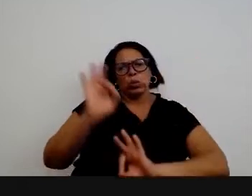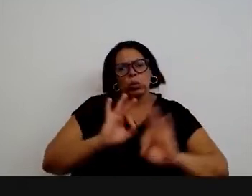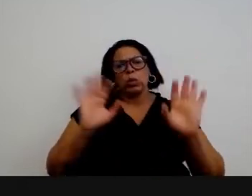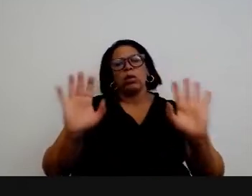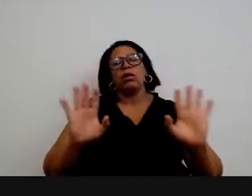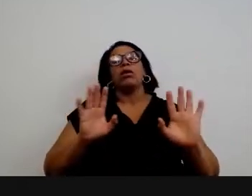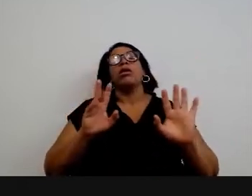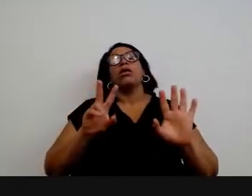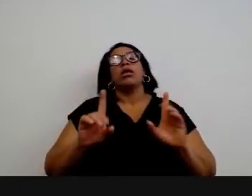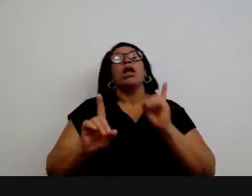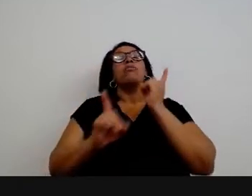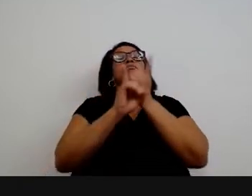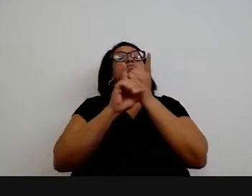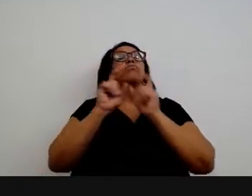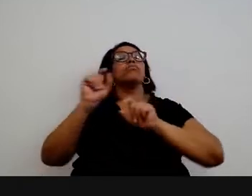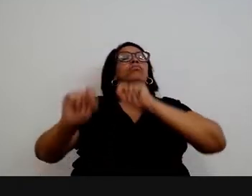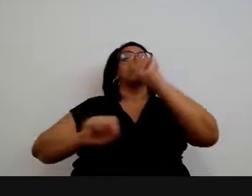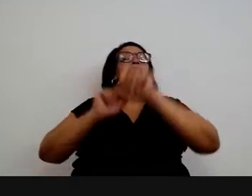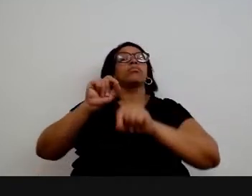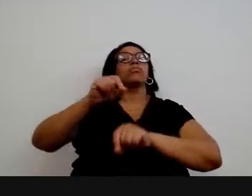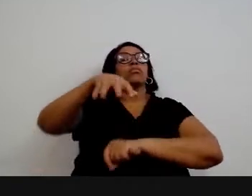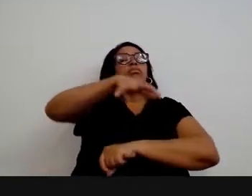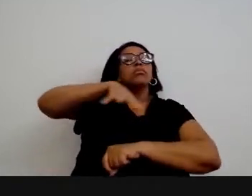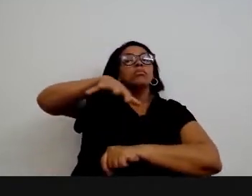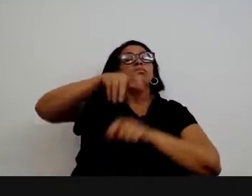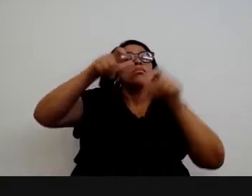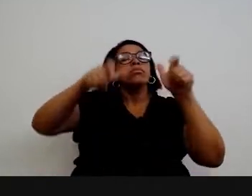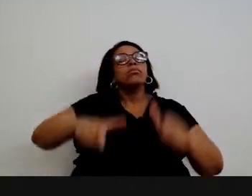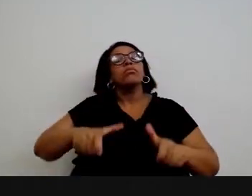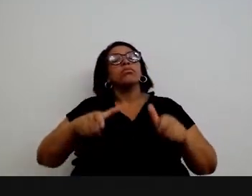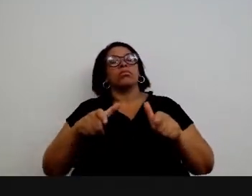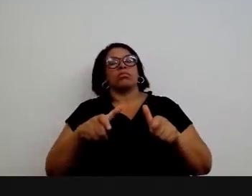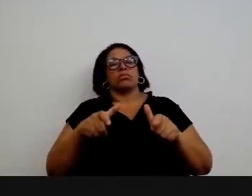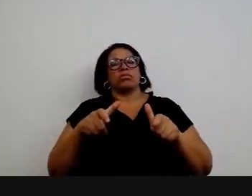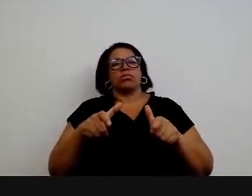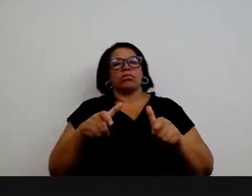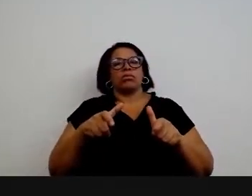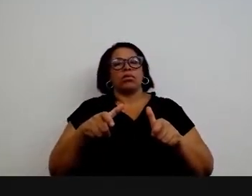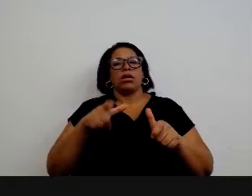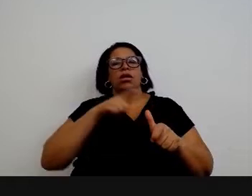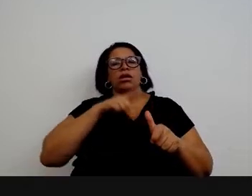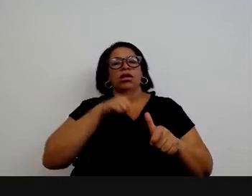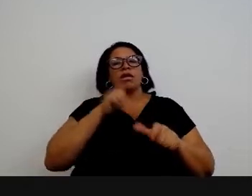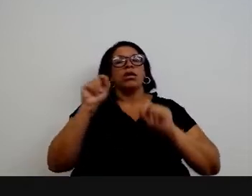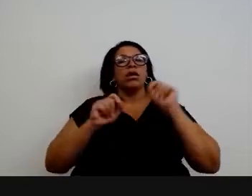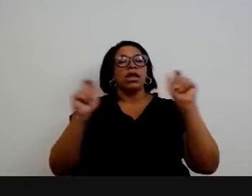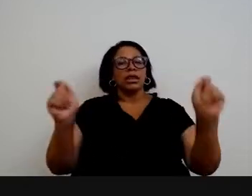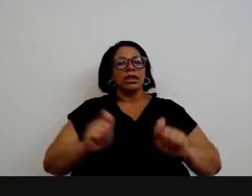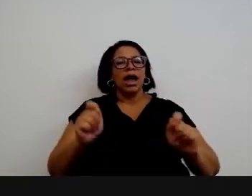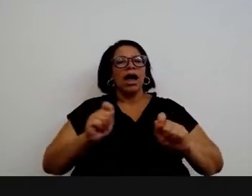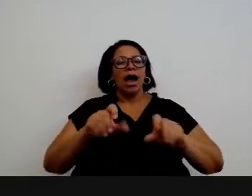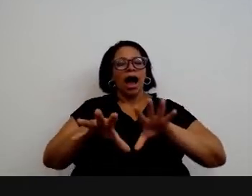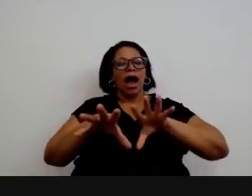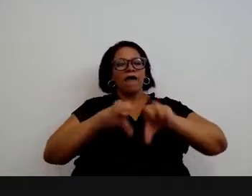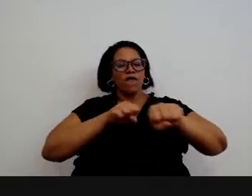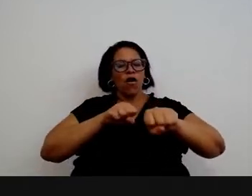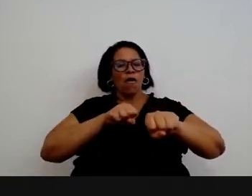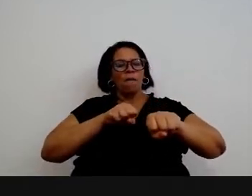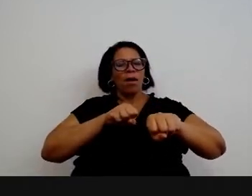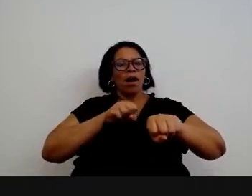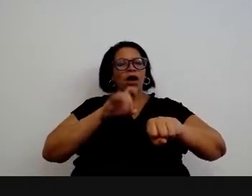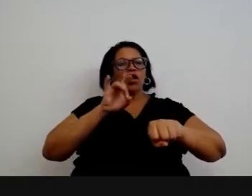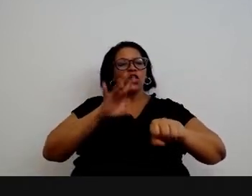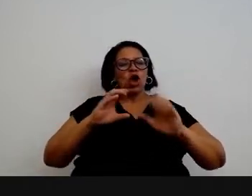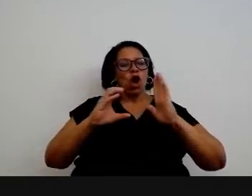estruturais, etc., encontrem, nestes lugares, questões adicionais que possam lhe formar, não